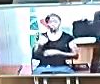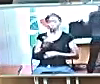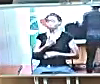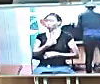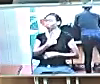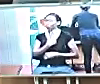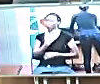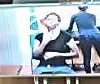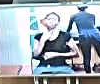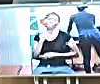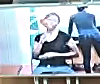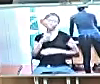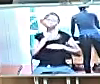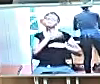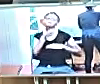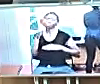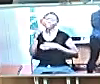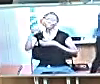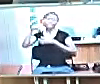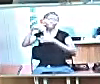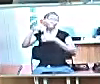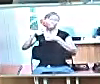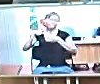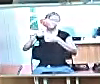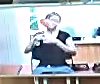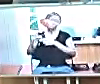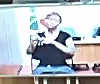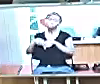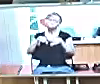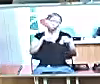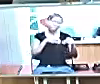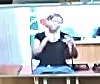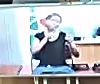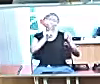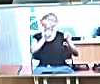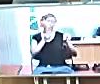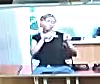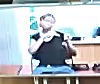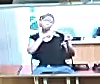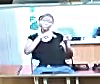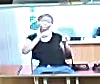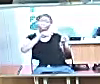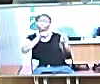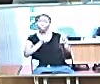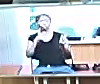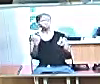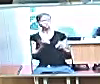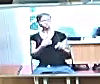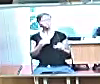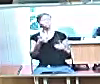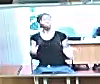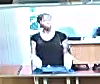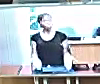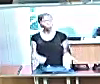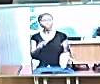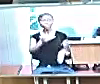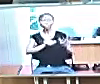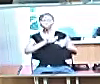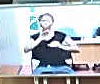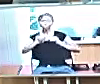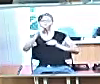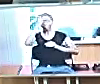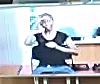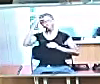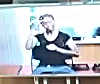interior ouvir as pessoas nessa temática do ppg não estamos aqui convidando as pessoas a ser ouvidos esperam andré